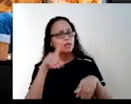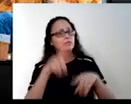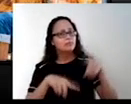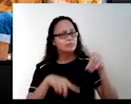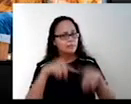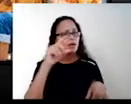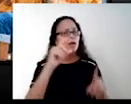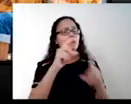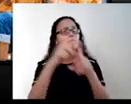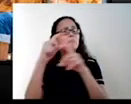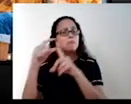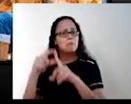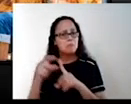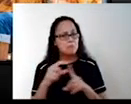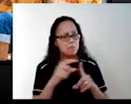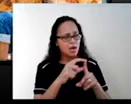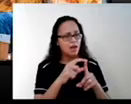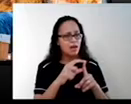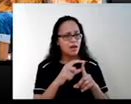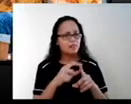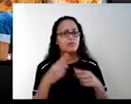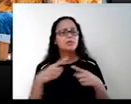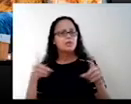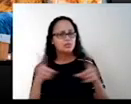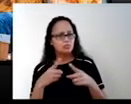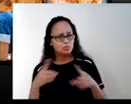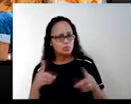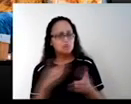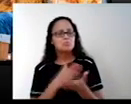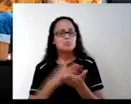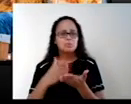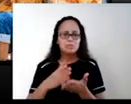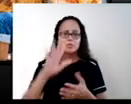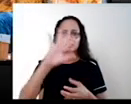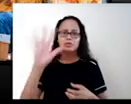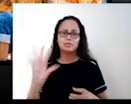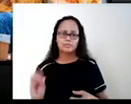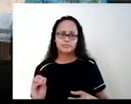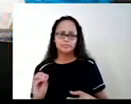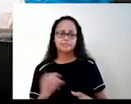palavras relacionadas a essas músicas também são de origem africana.